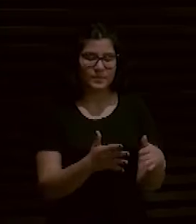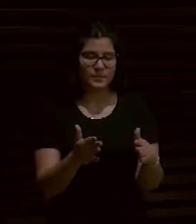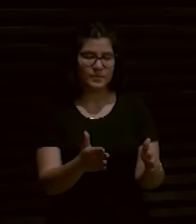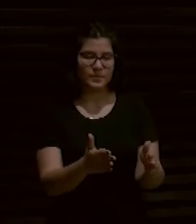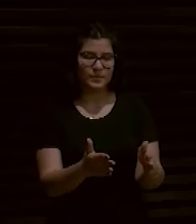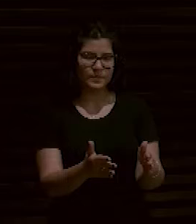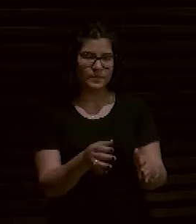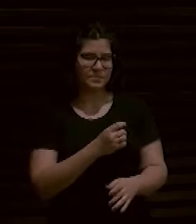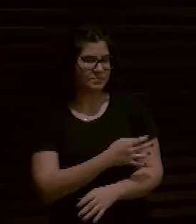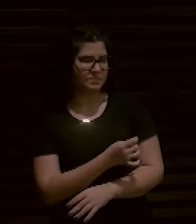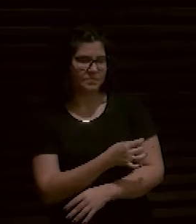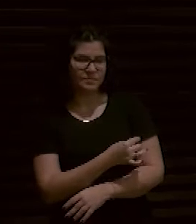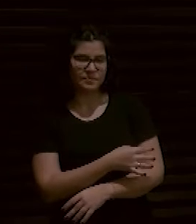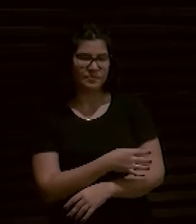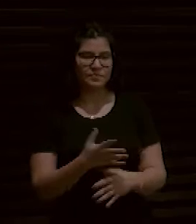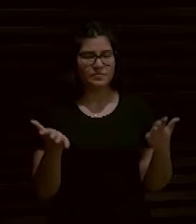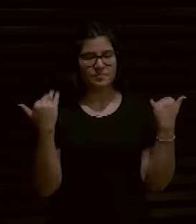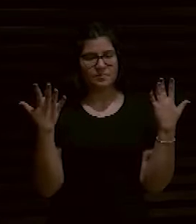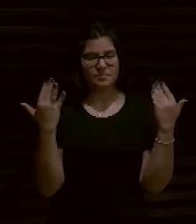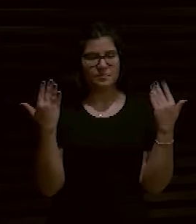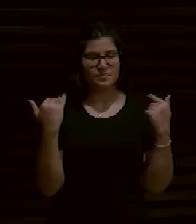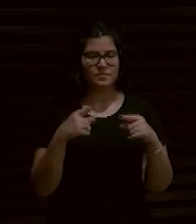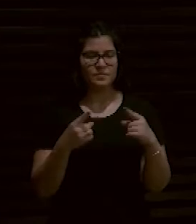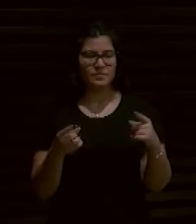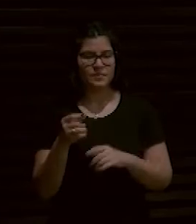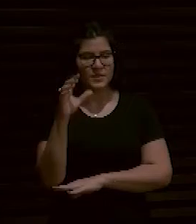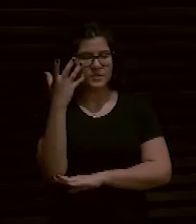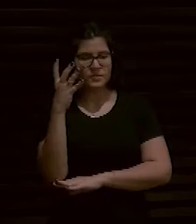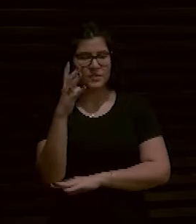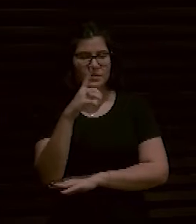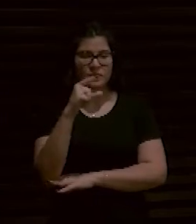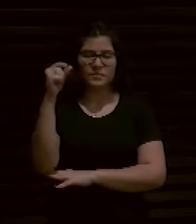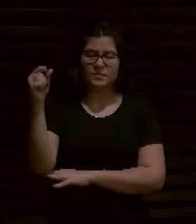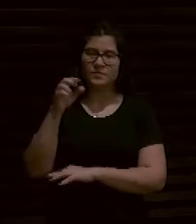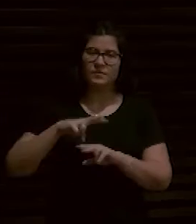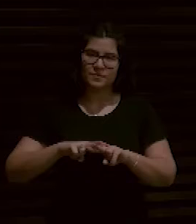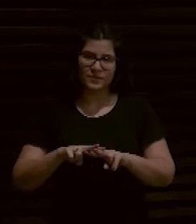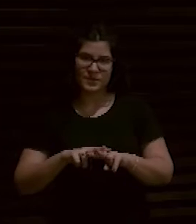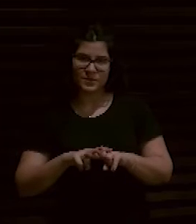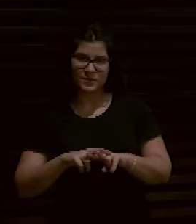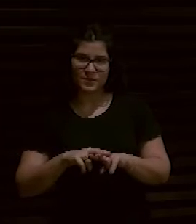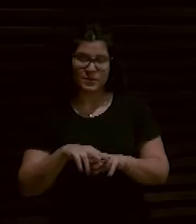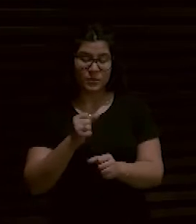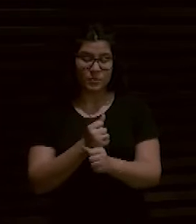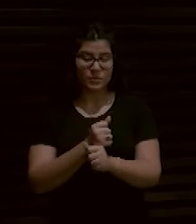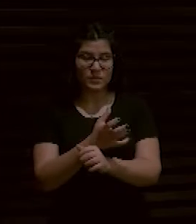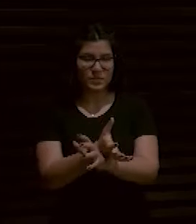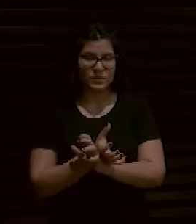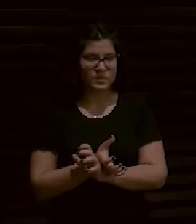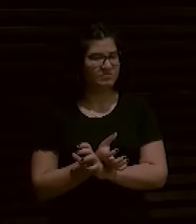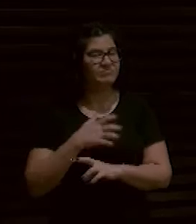o calor, mas a sua folha fica verde, e no ano de sequidão não se